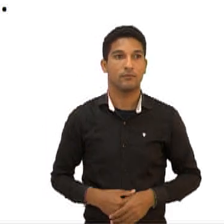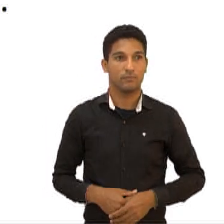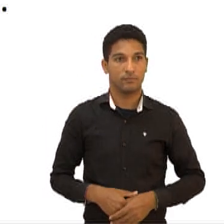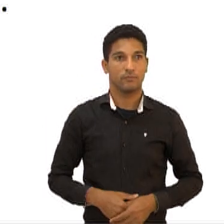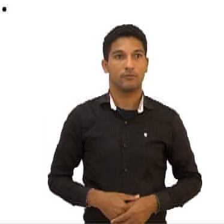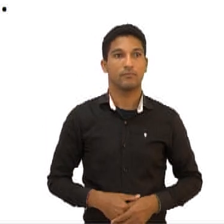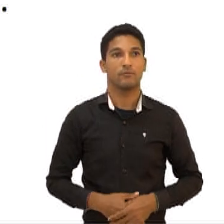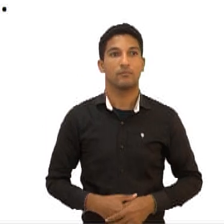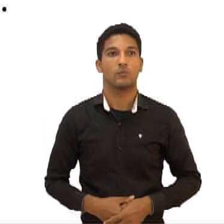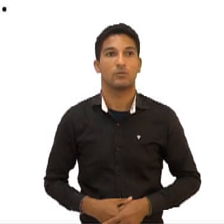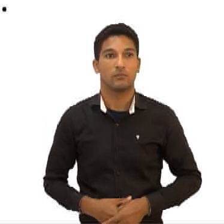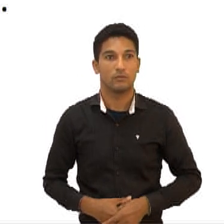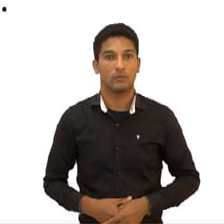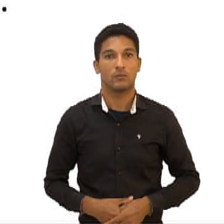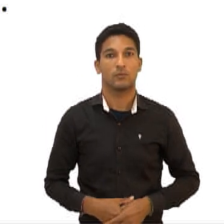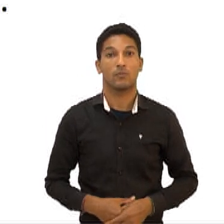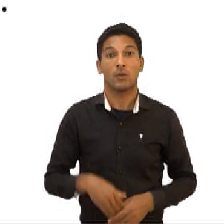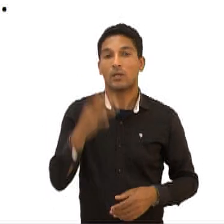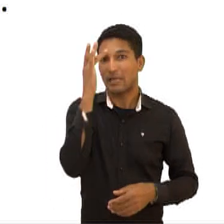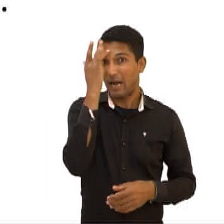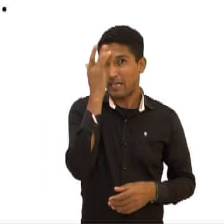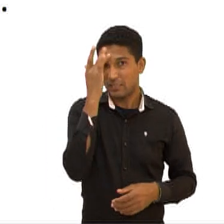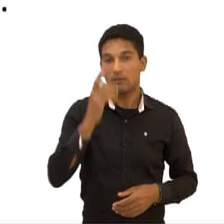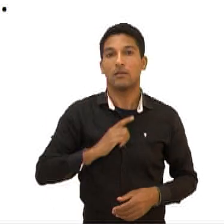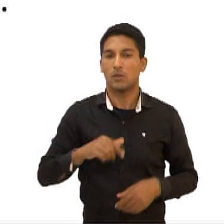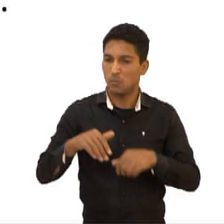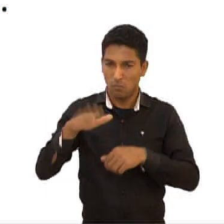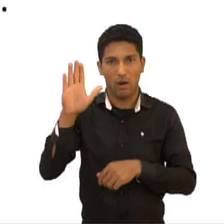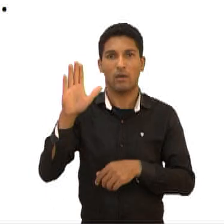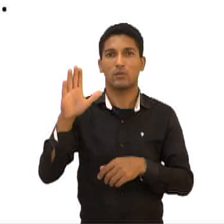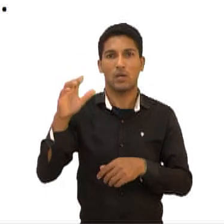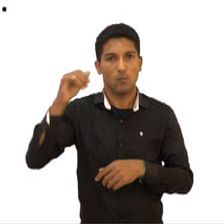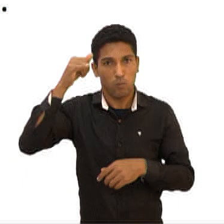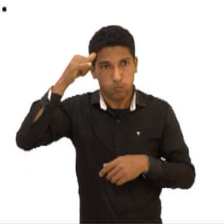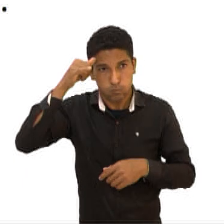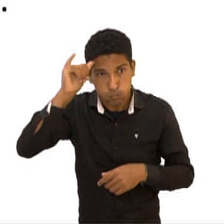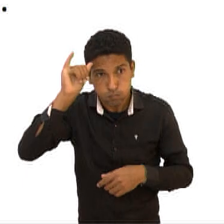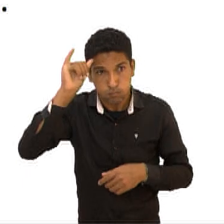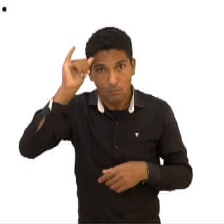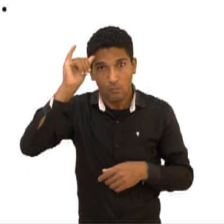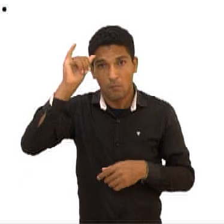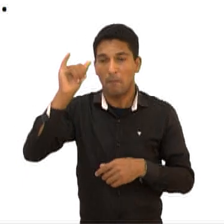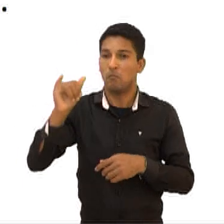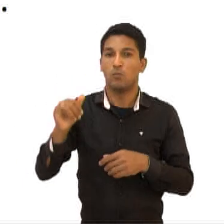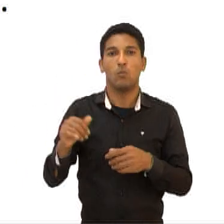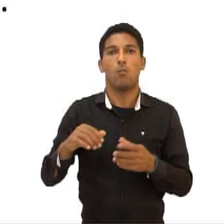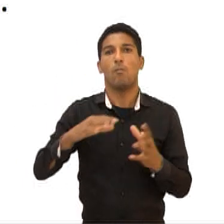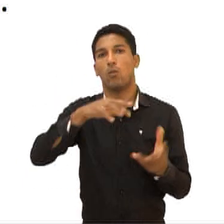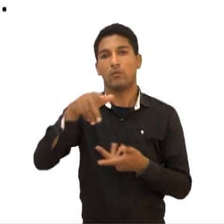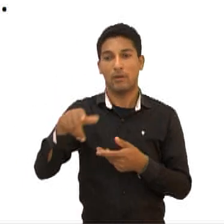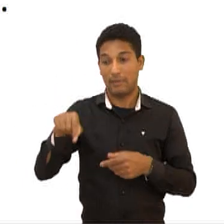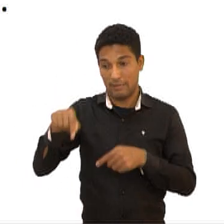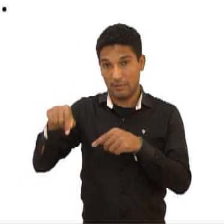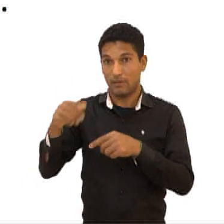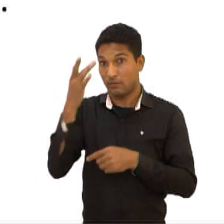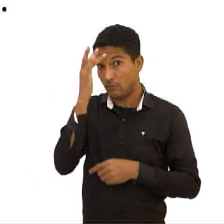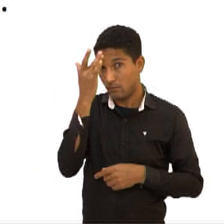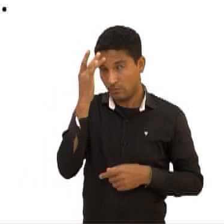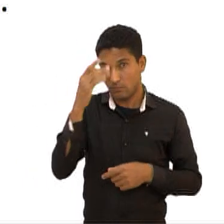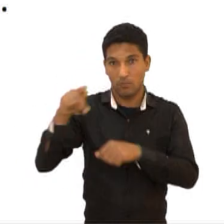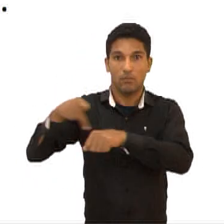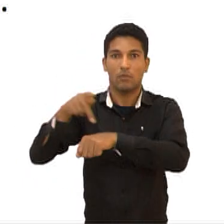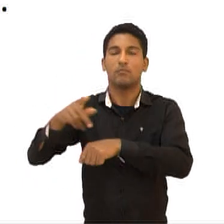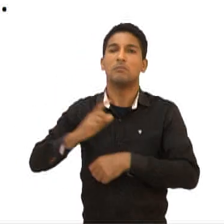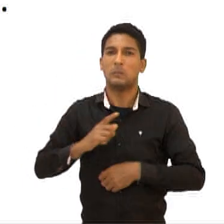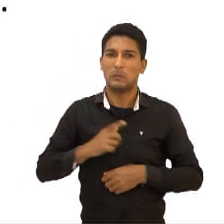do planeta, por que a Índia não obtém lucros com isso? Letra A. Os preços de mercado são muito baixos? A produção só atende